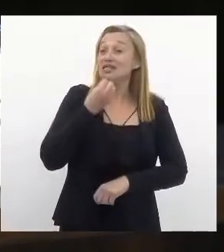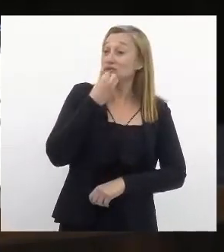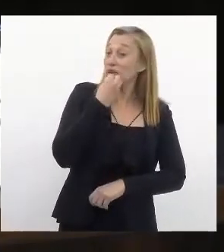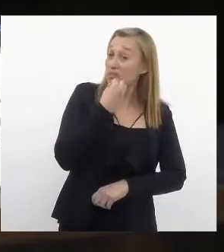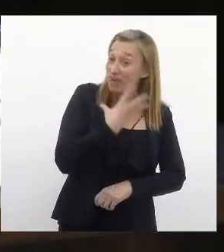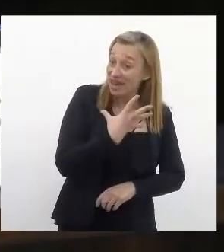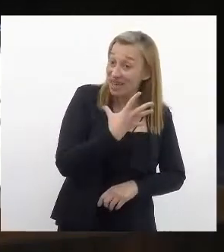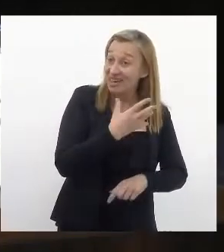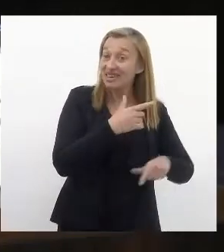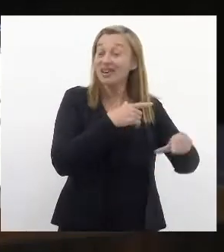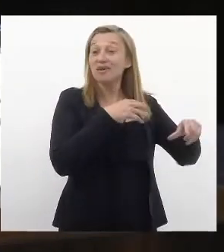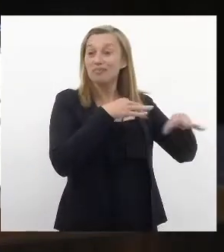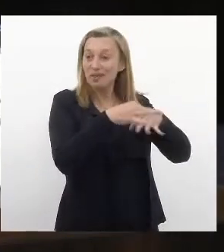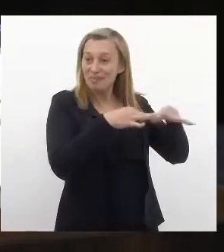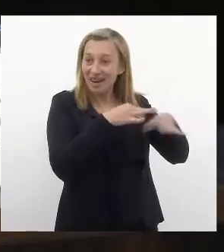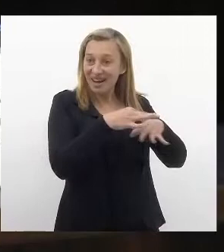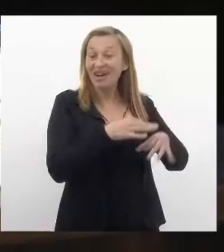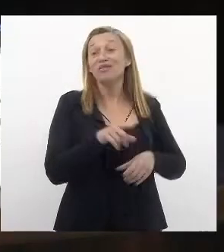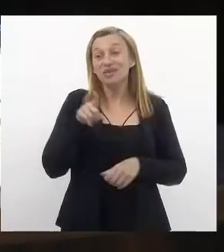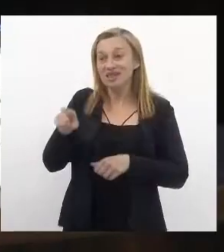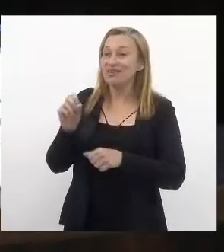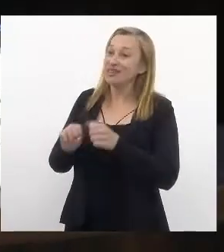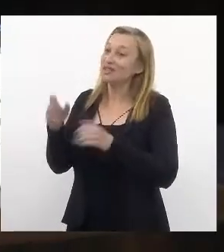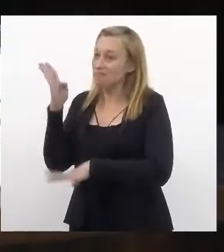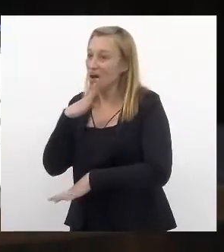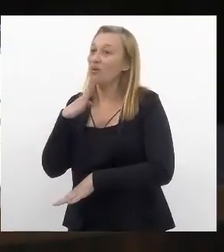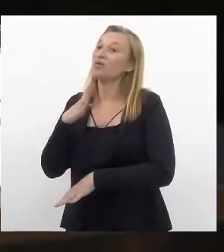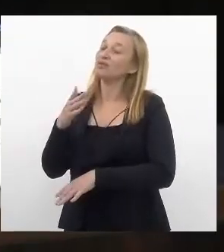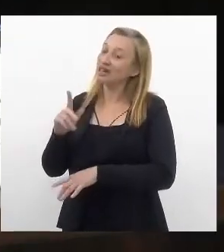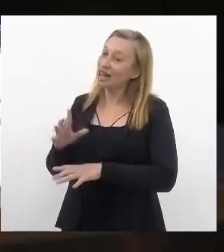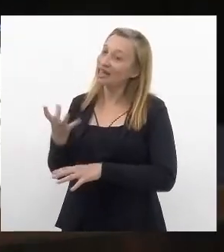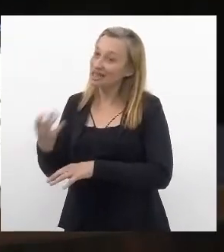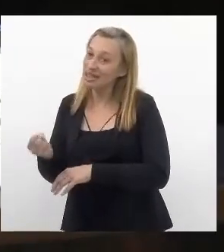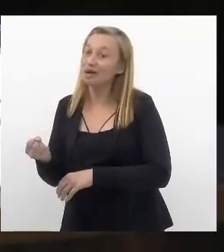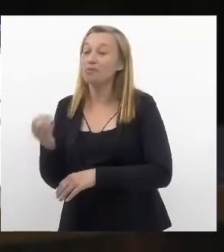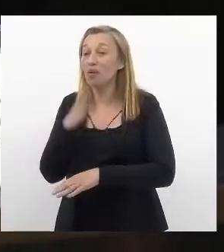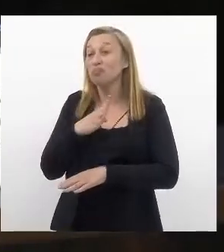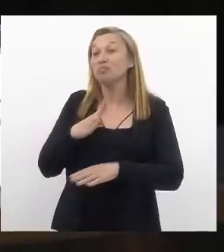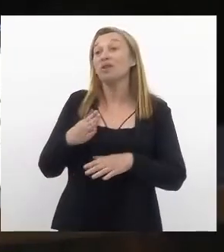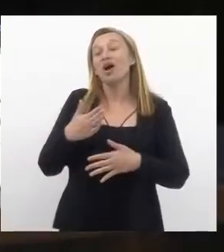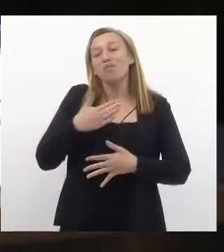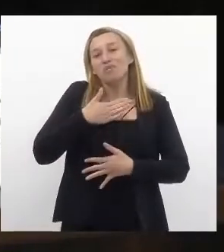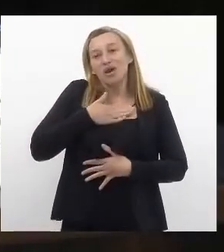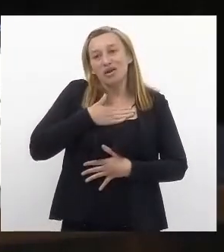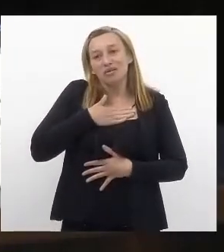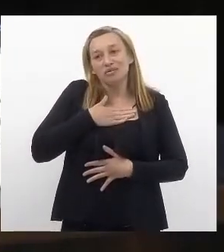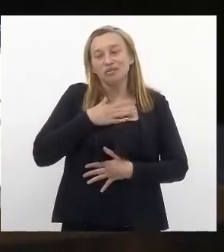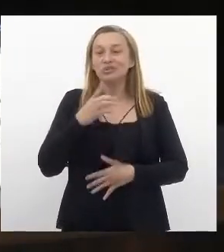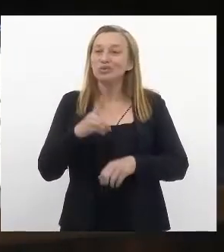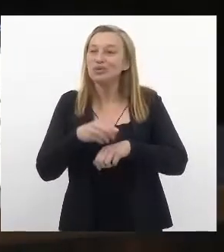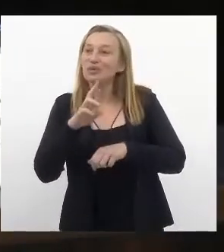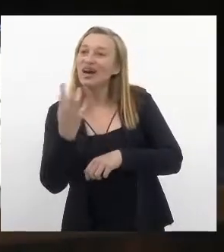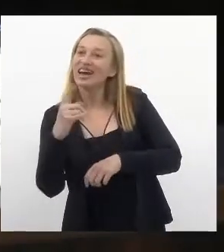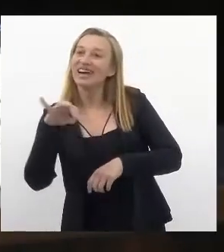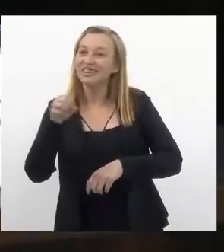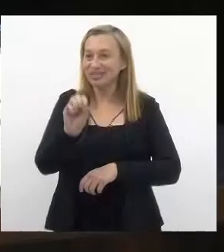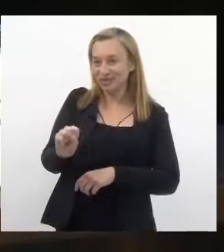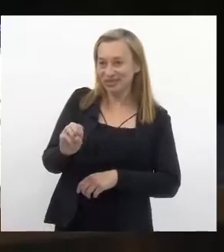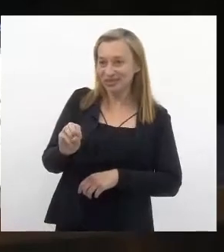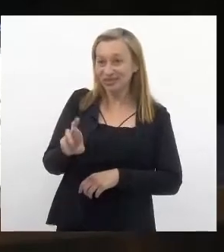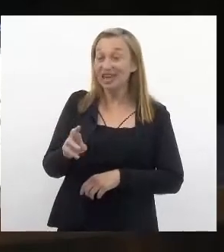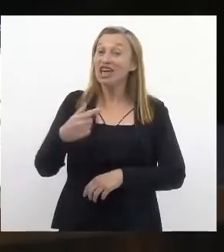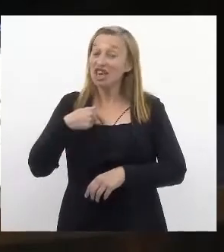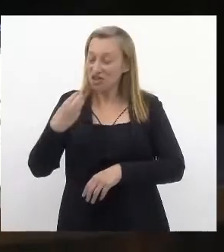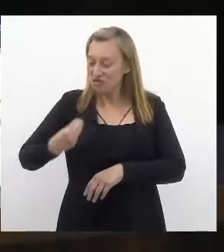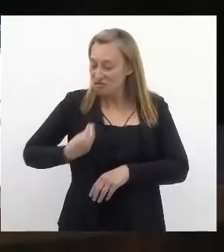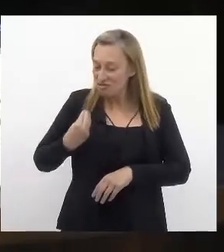bem, e se fosse mal, vai plantar mal. Ao meu querido Dr. Alejandro Bittar, que eu convivi